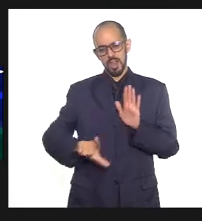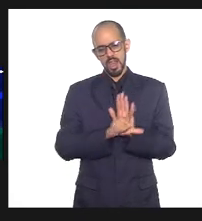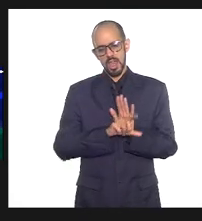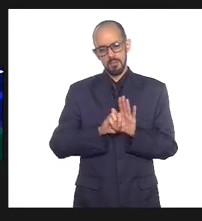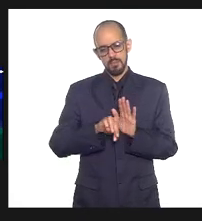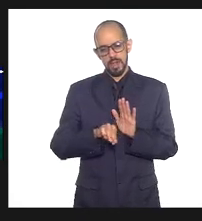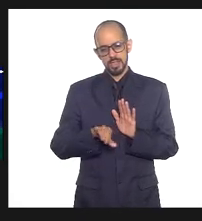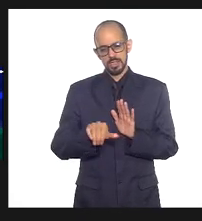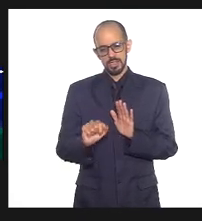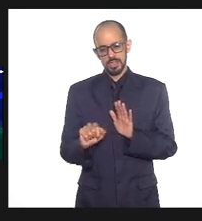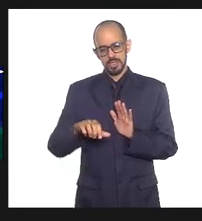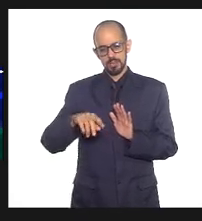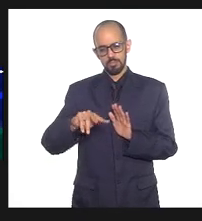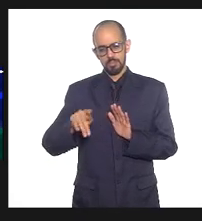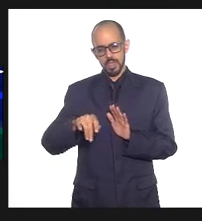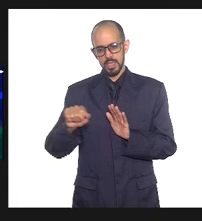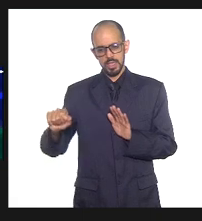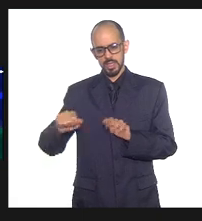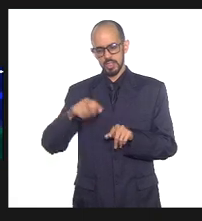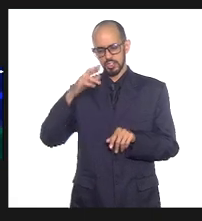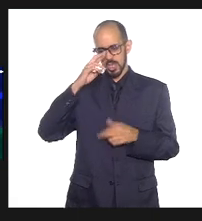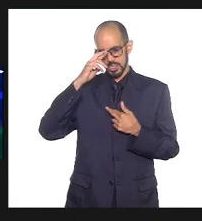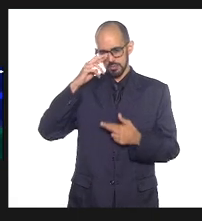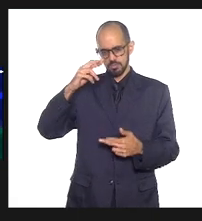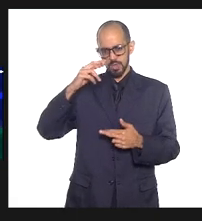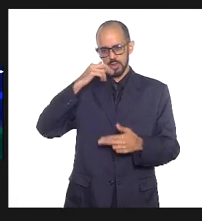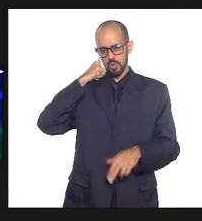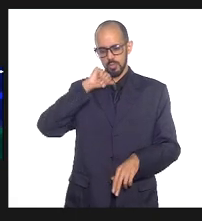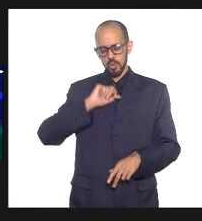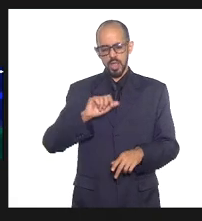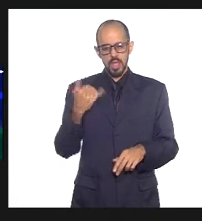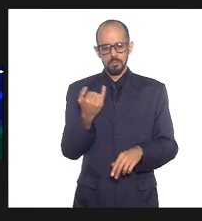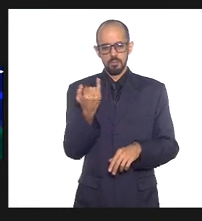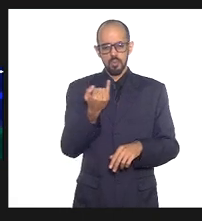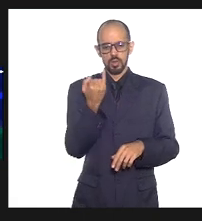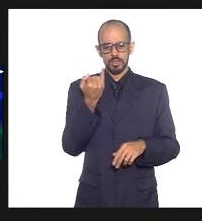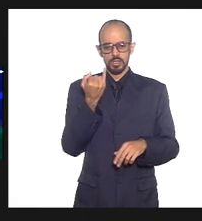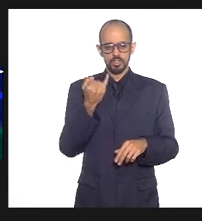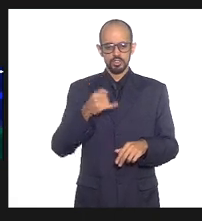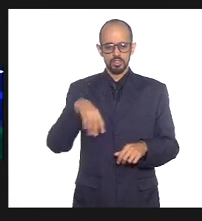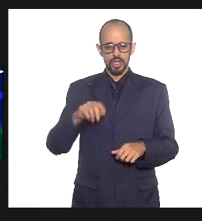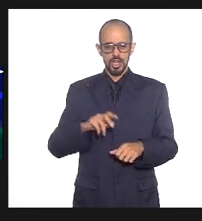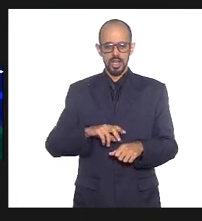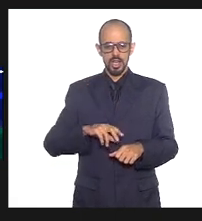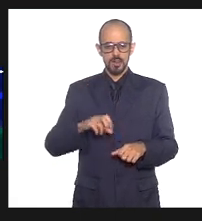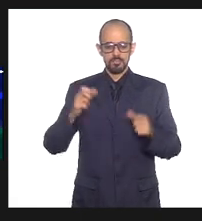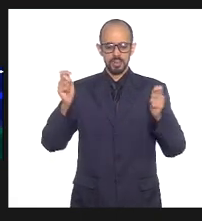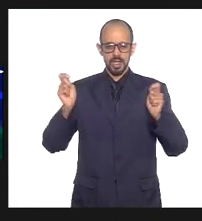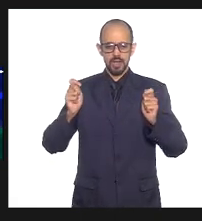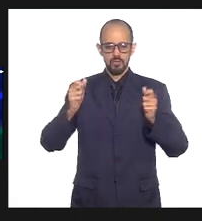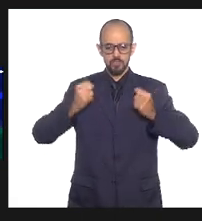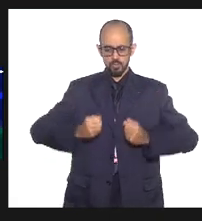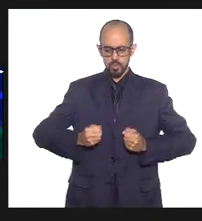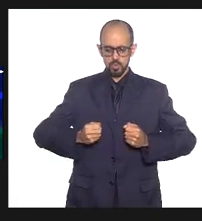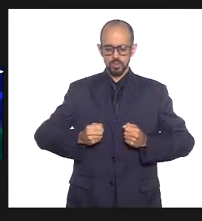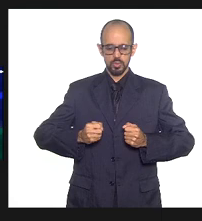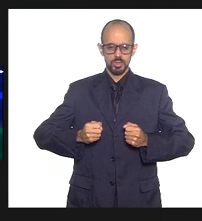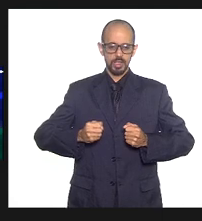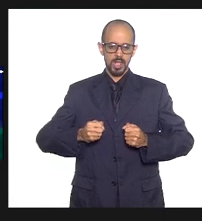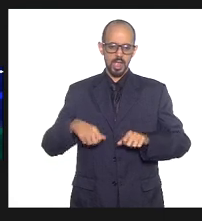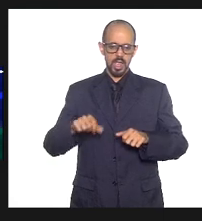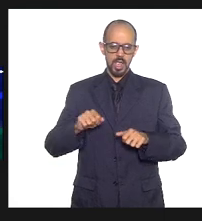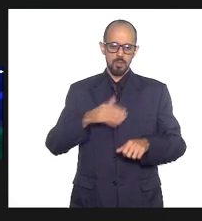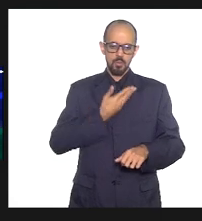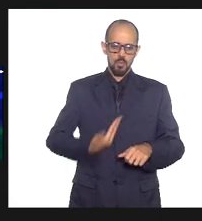necessidade de respeito à mulher, como a importância das forças de segurança pública do Estado do Rio de Janeiro, Polícia Civil,